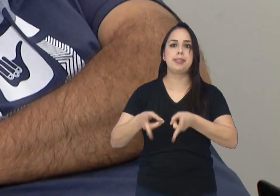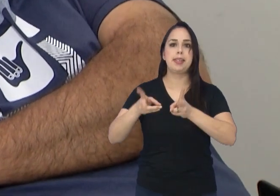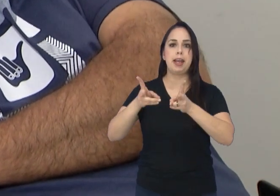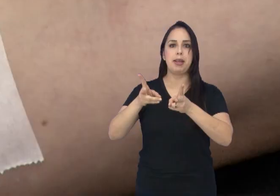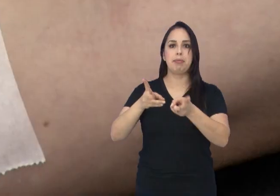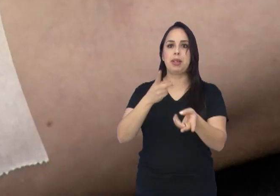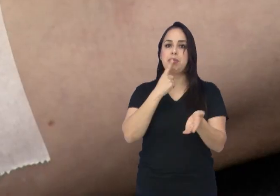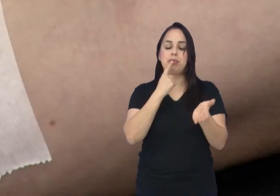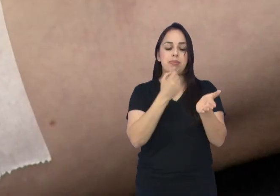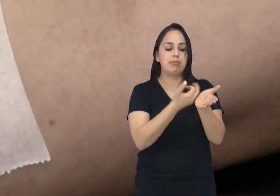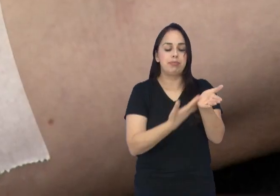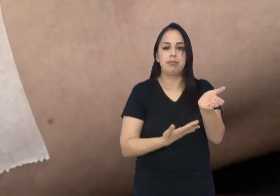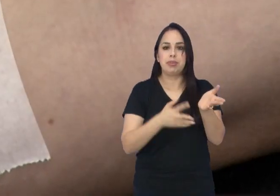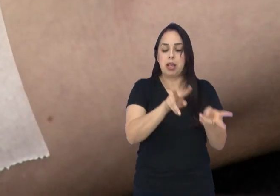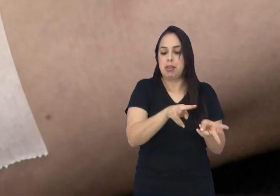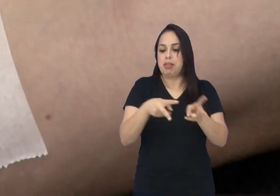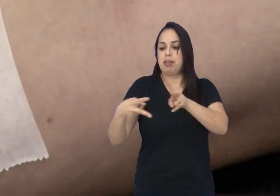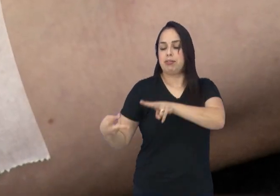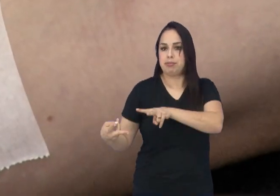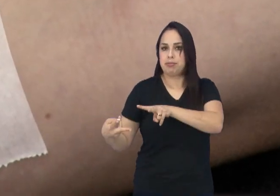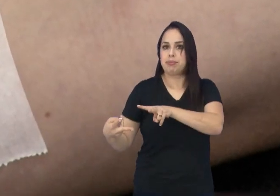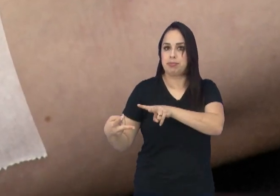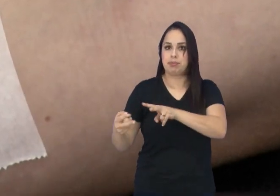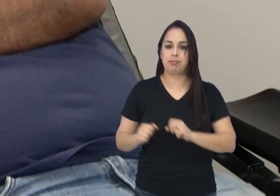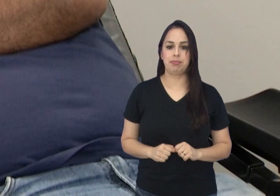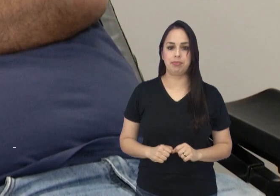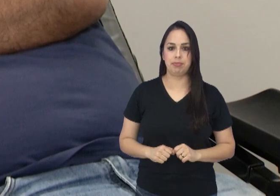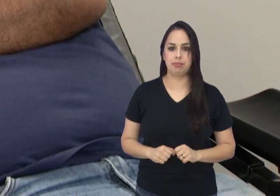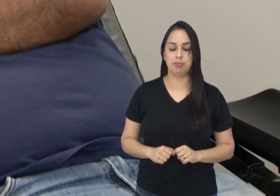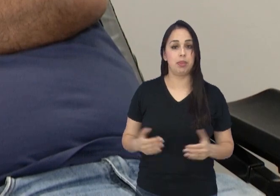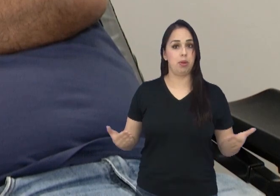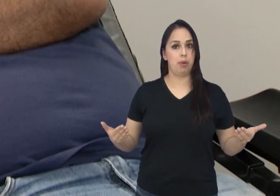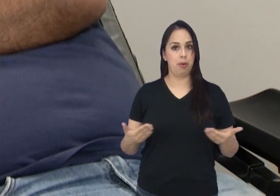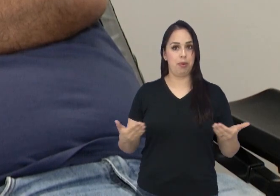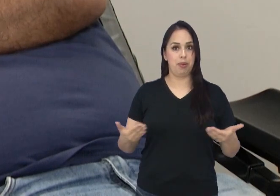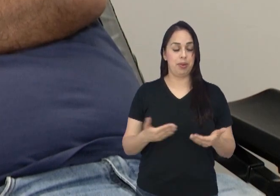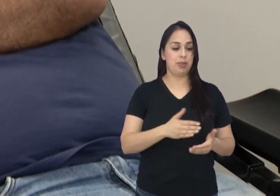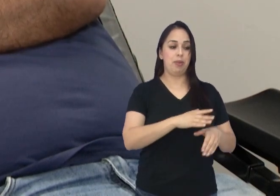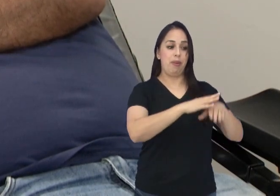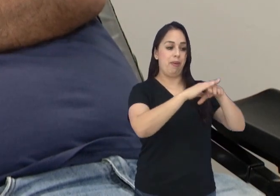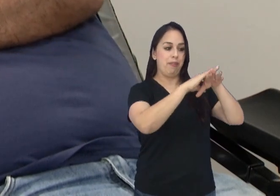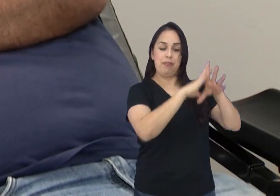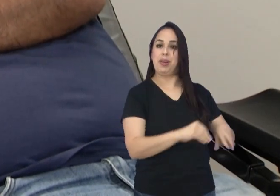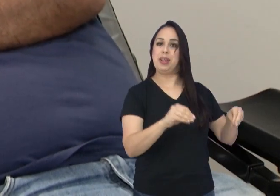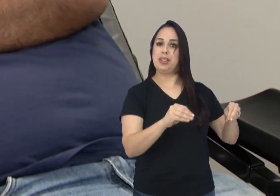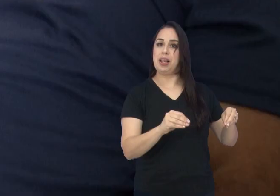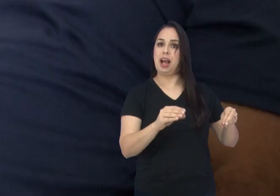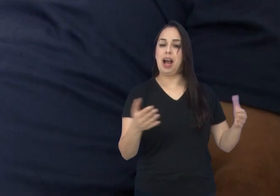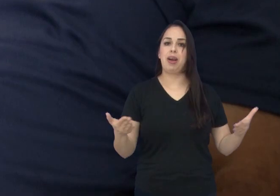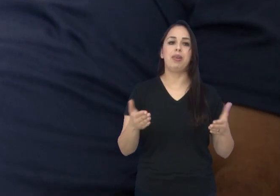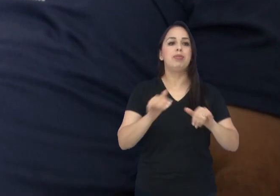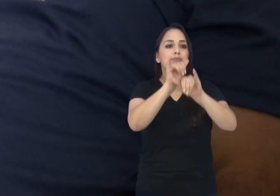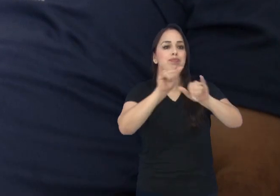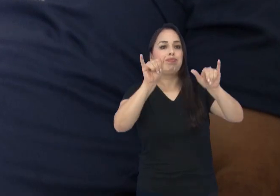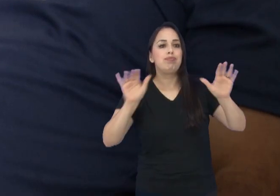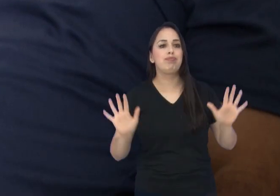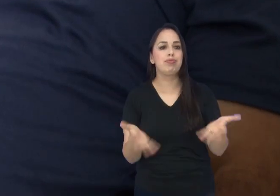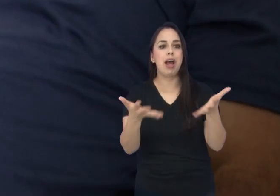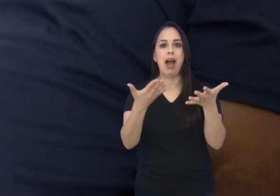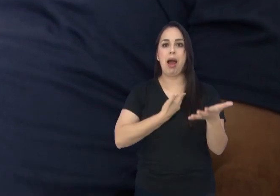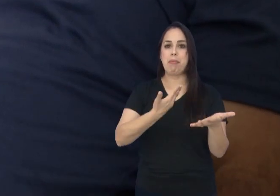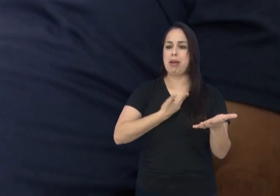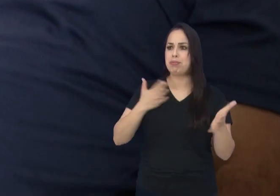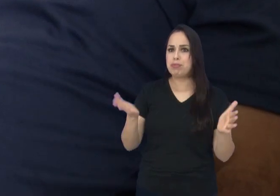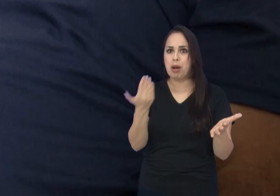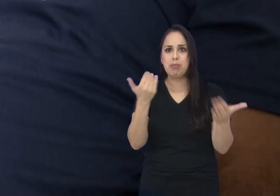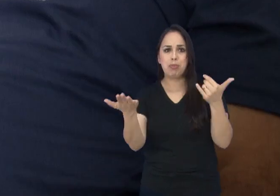quando pode, doa sangue mais de uma vez ao ano. Hoje, com o filho curado, ele incentiva todos os amigos a